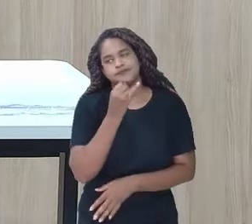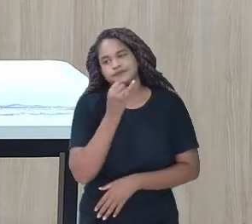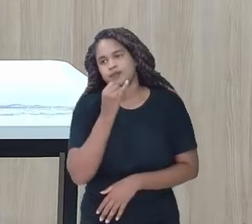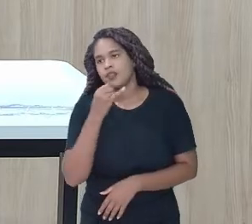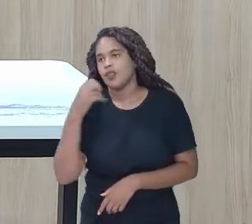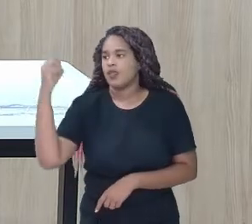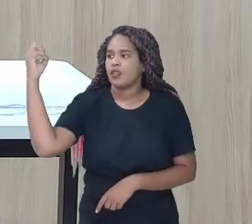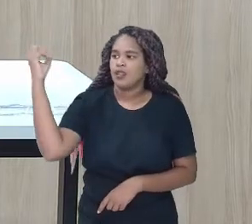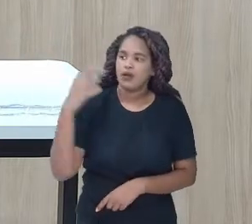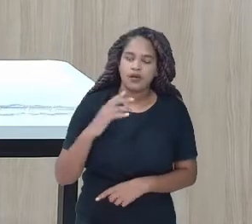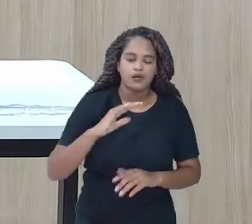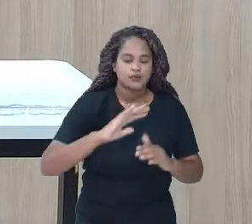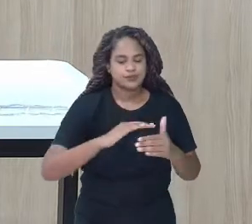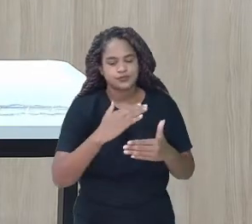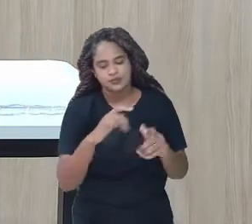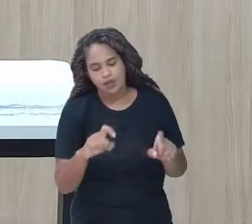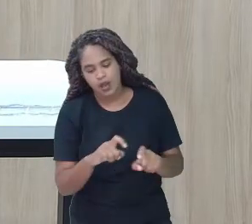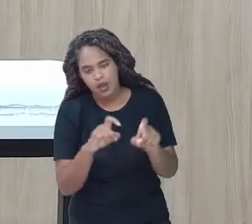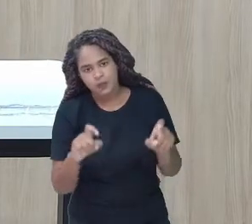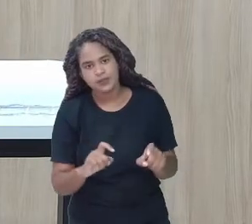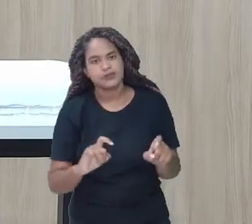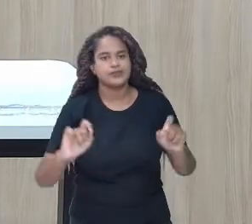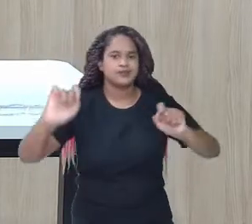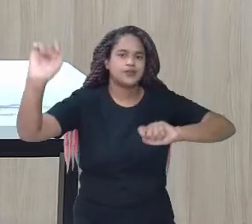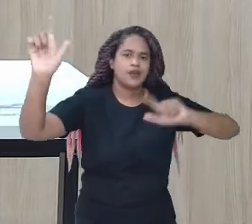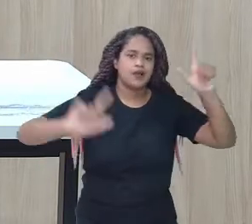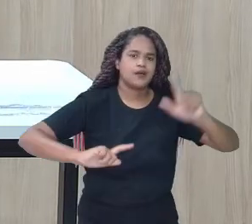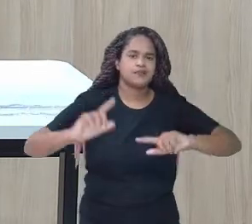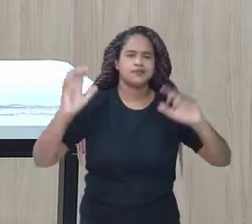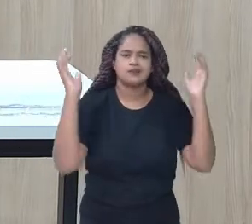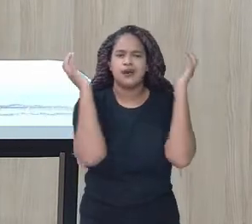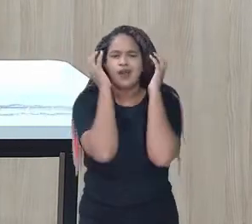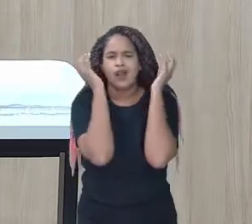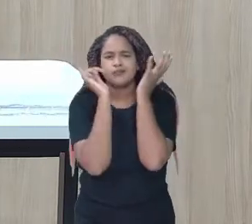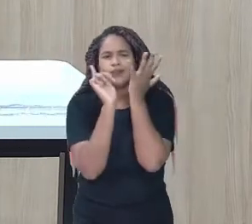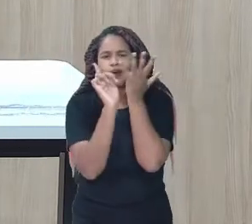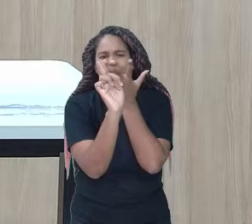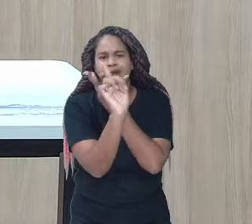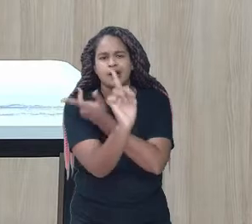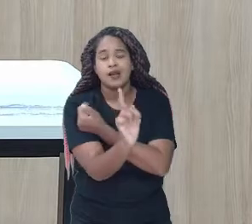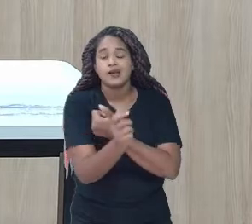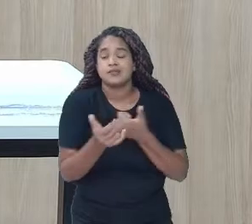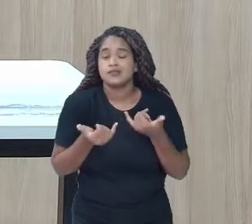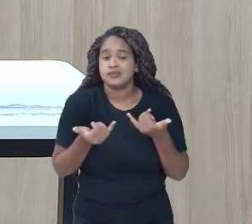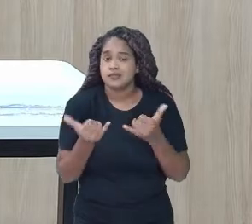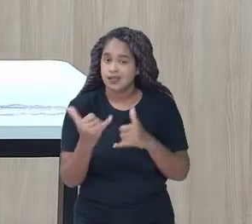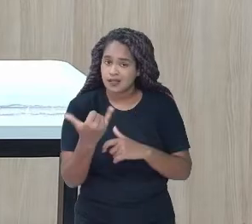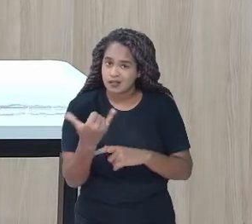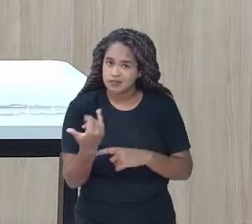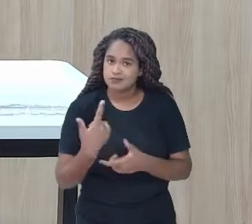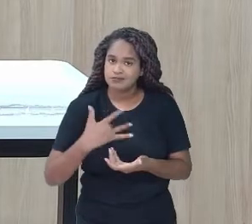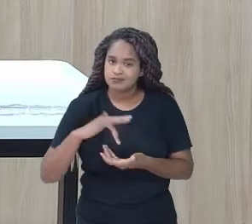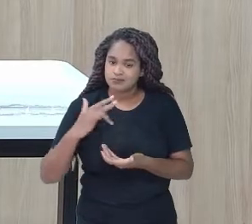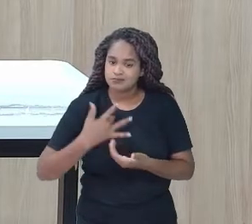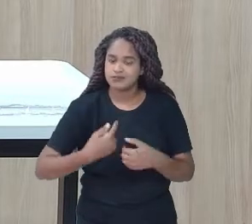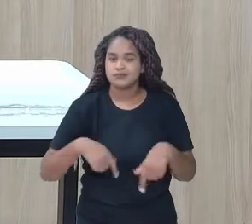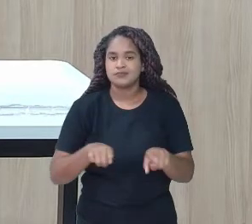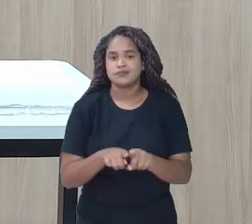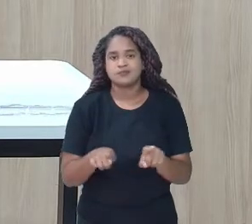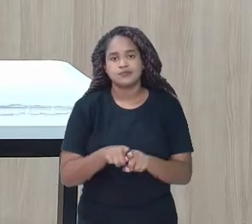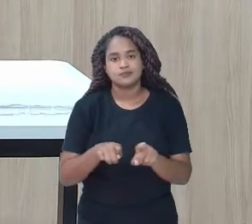lâmpada, computador, televisão, rádio, nosso celular também, né? Então, está